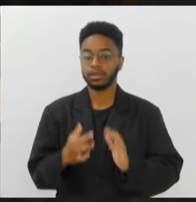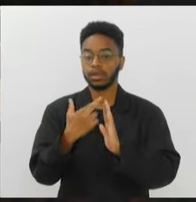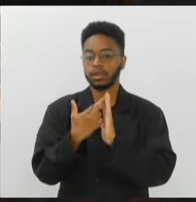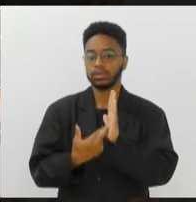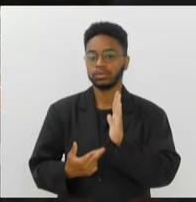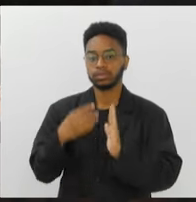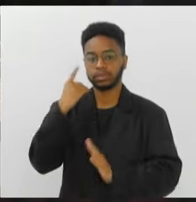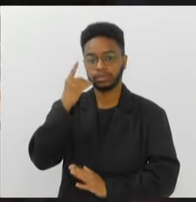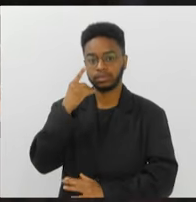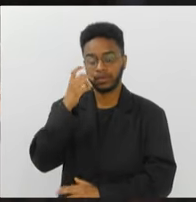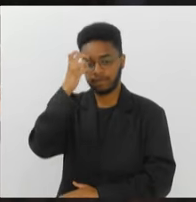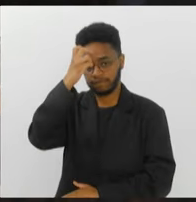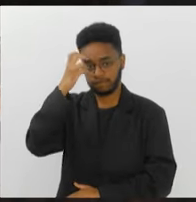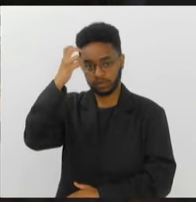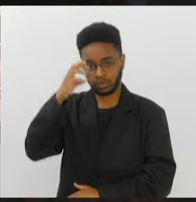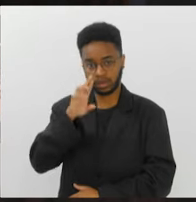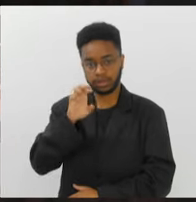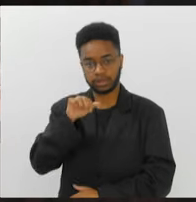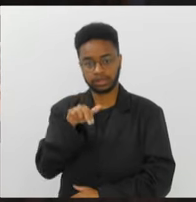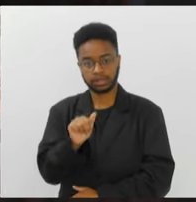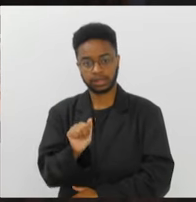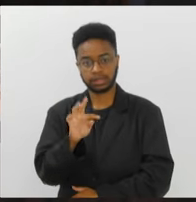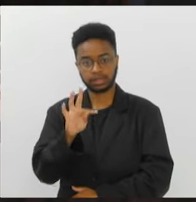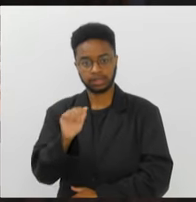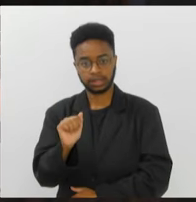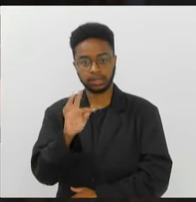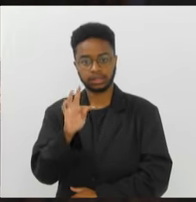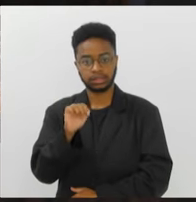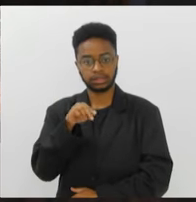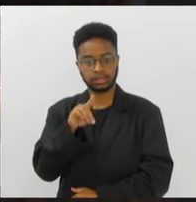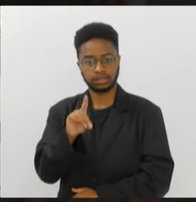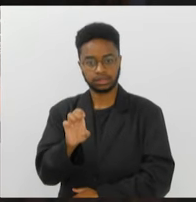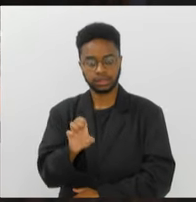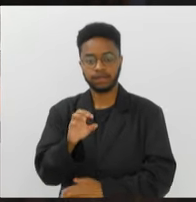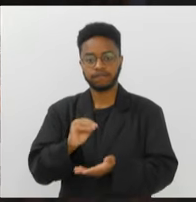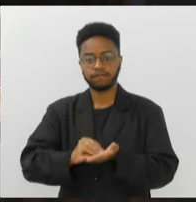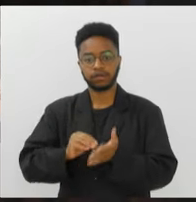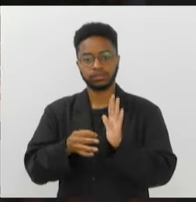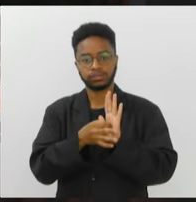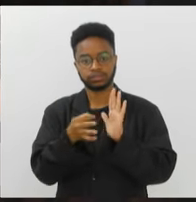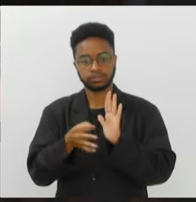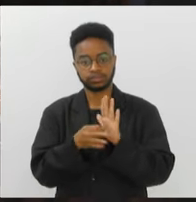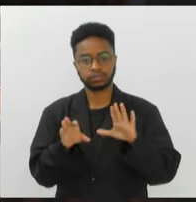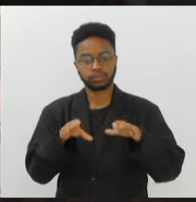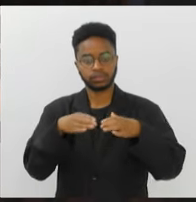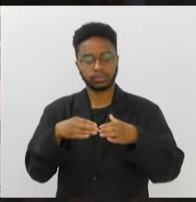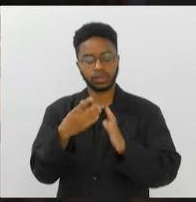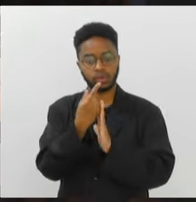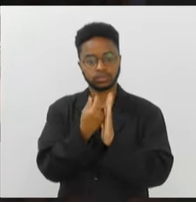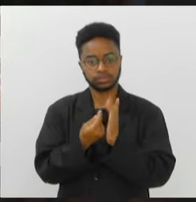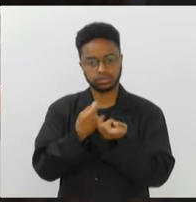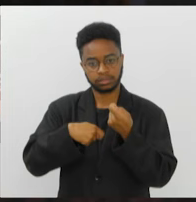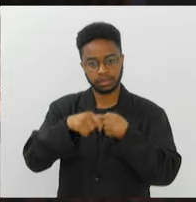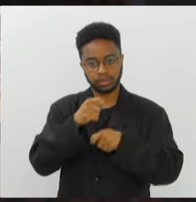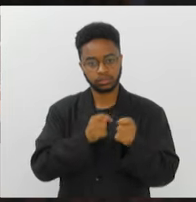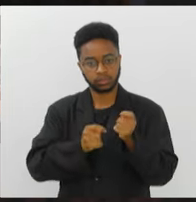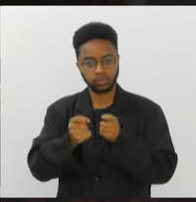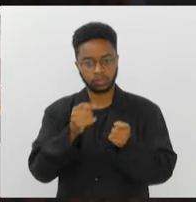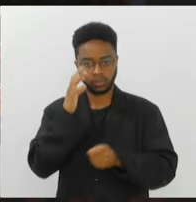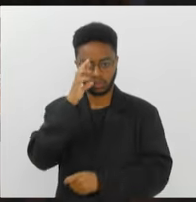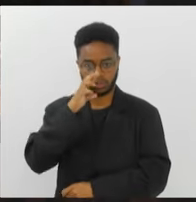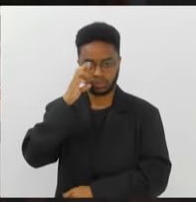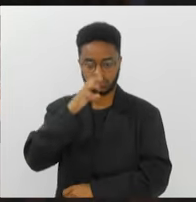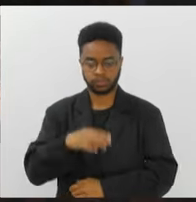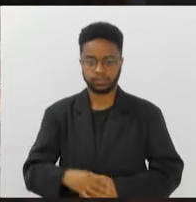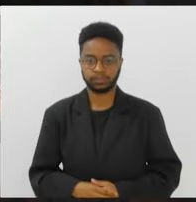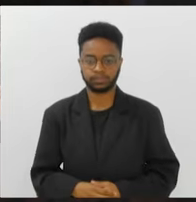Relatores, deputados Verônica Lima, Renata Souza, Tande Vieira, pendendo de parecer da Comissão de Orçamento, Finanças,